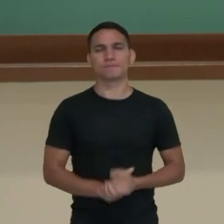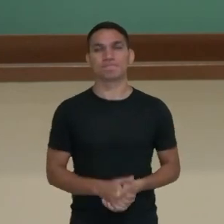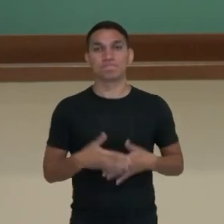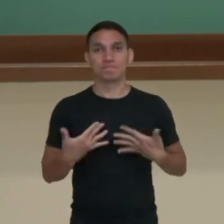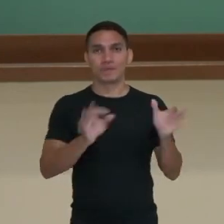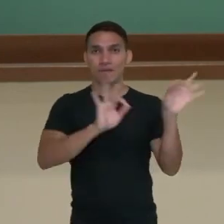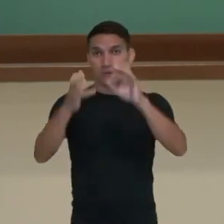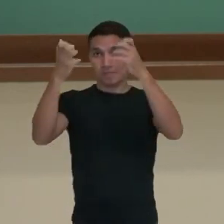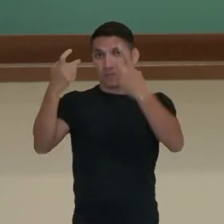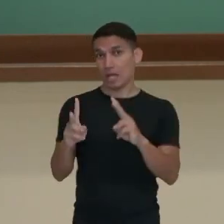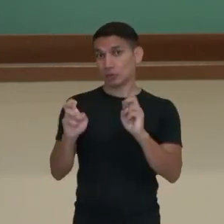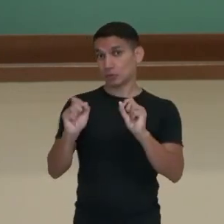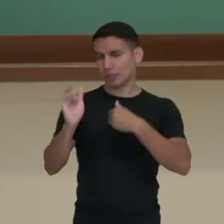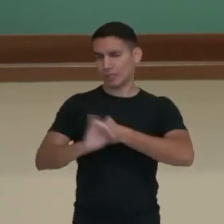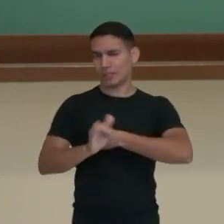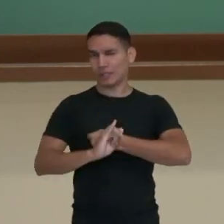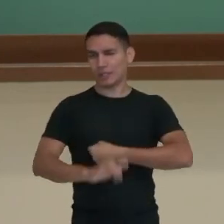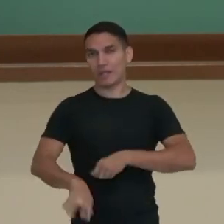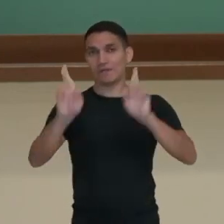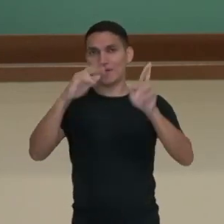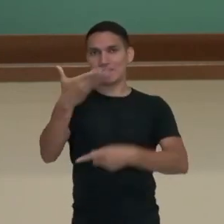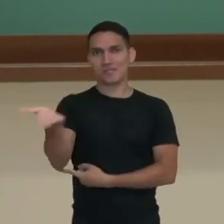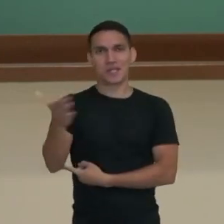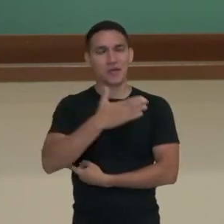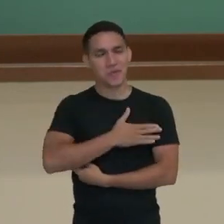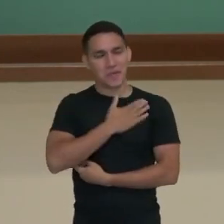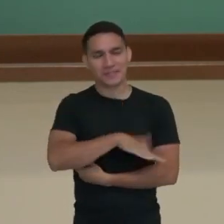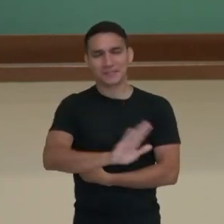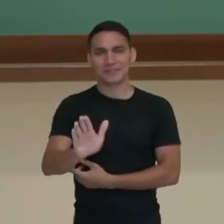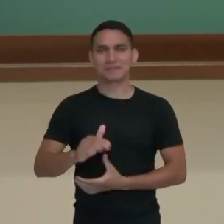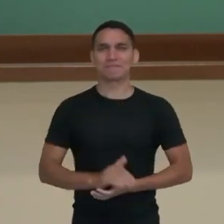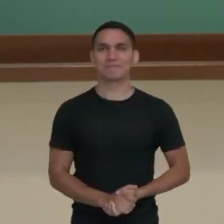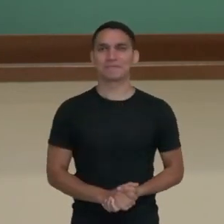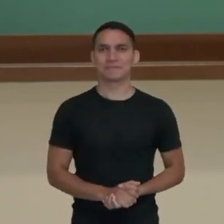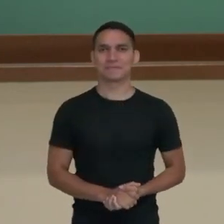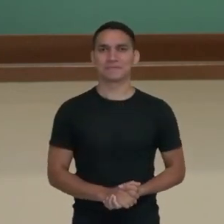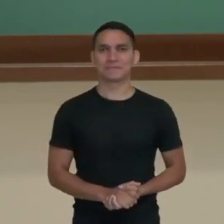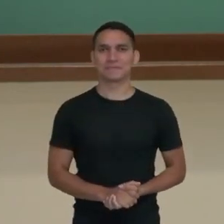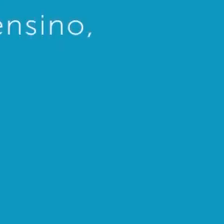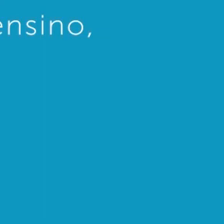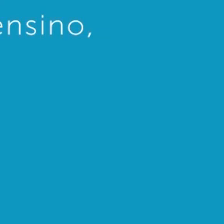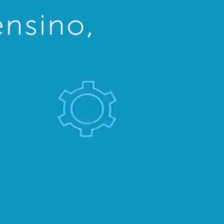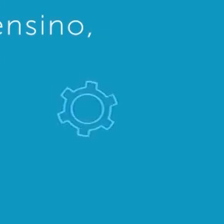Nesse vídeo falamos sobre crônicas. Espero que vocês tenham gostado. Até breve.